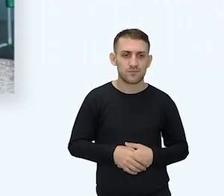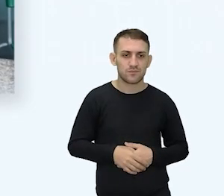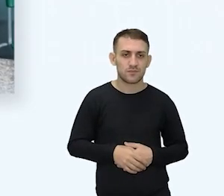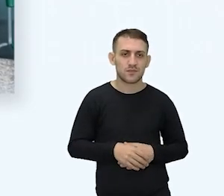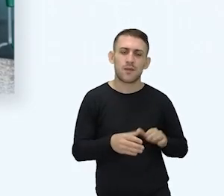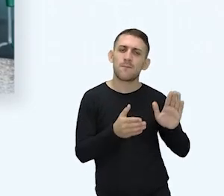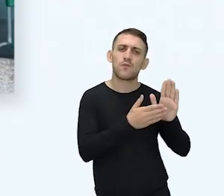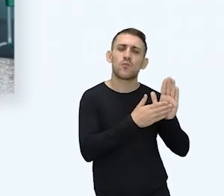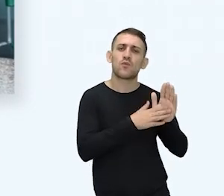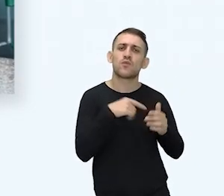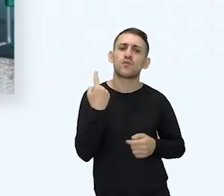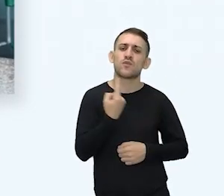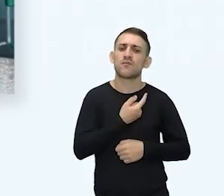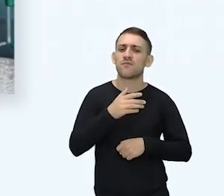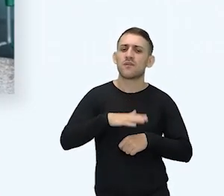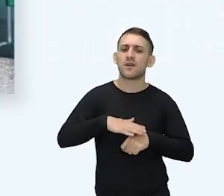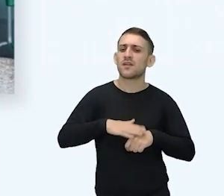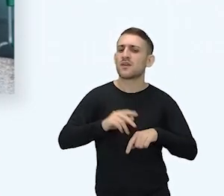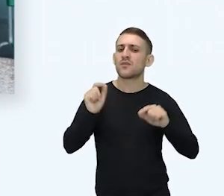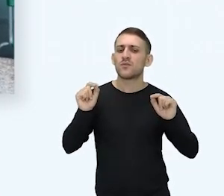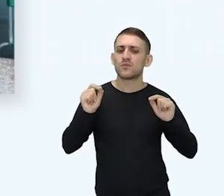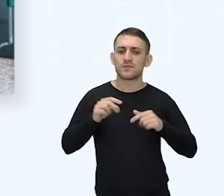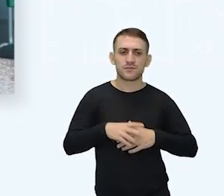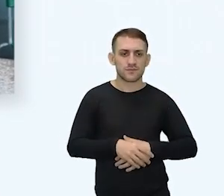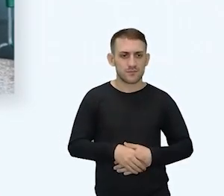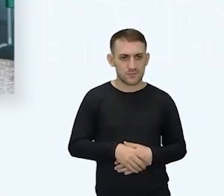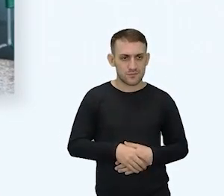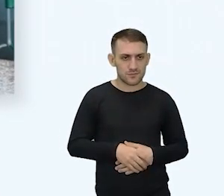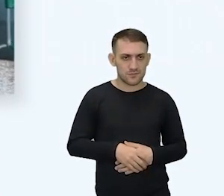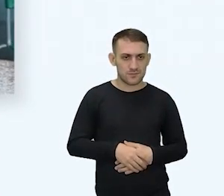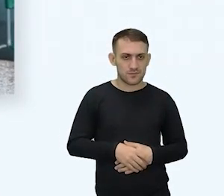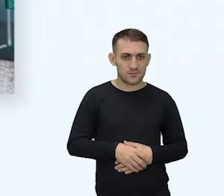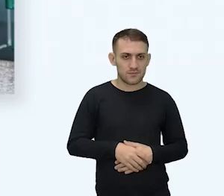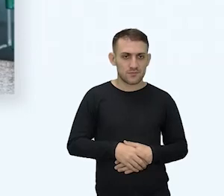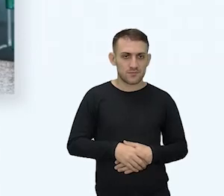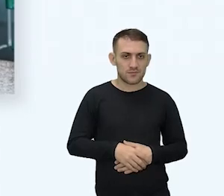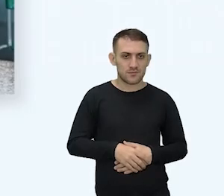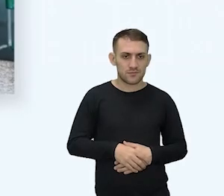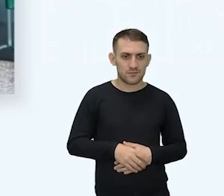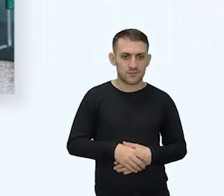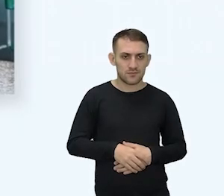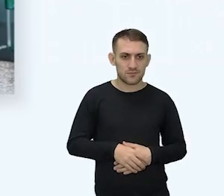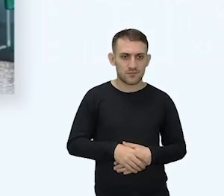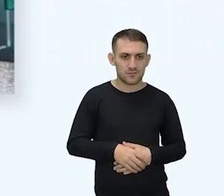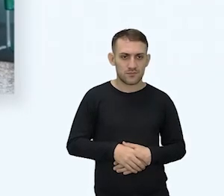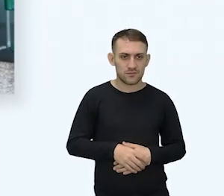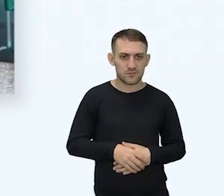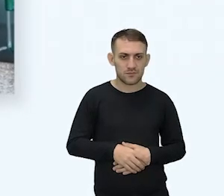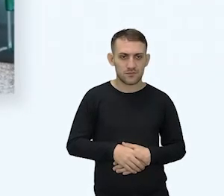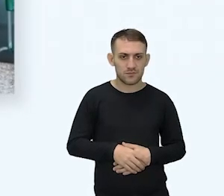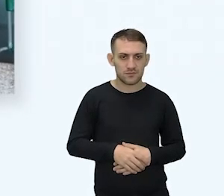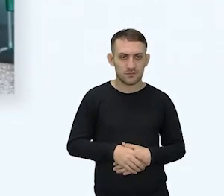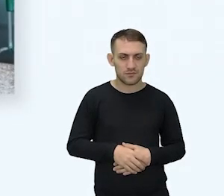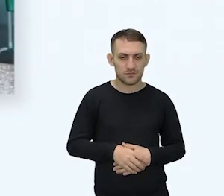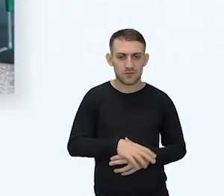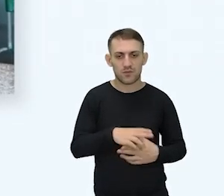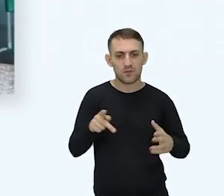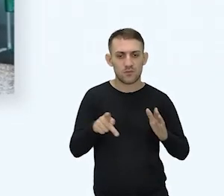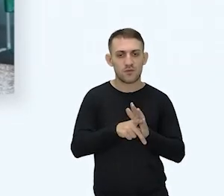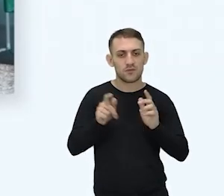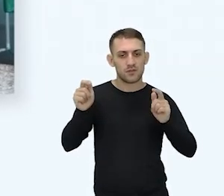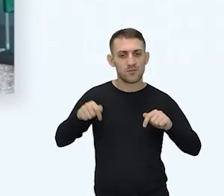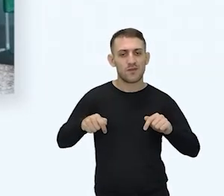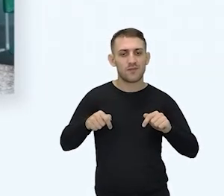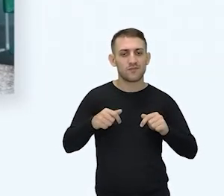proposto que a gente fizesse no final do semestre? Uma culminância para finalizar o